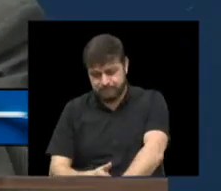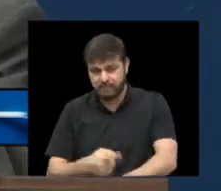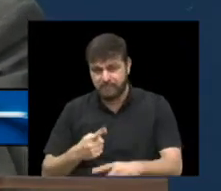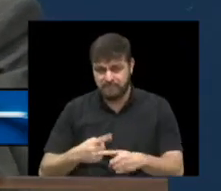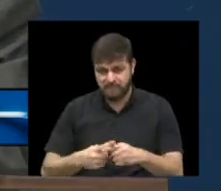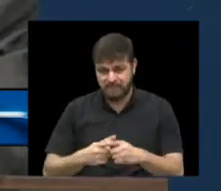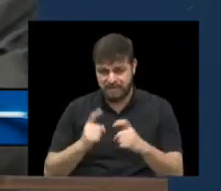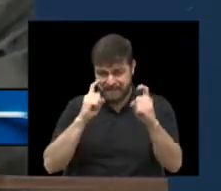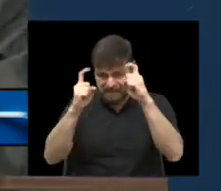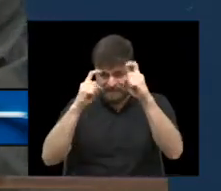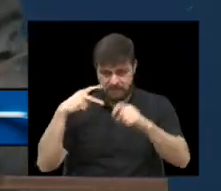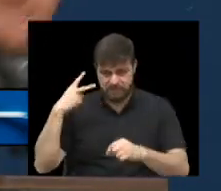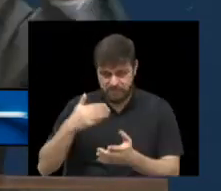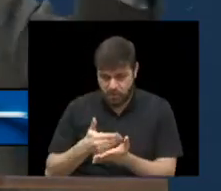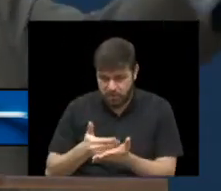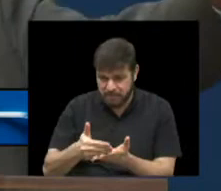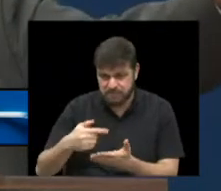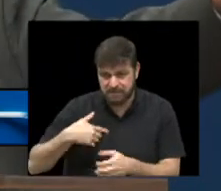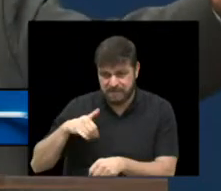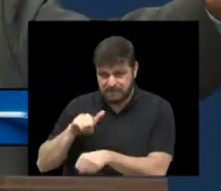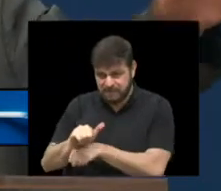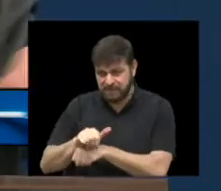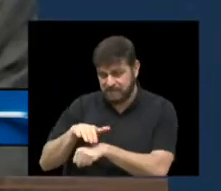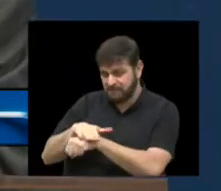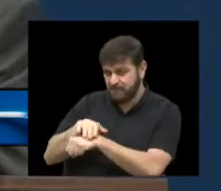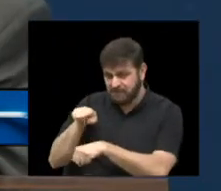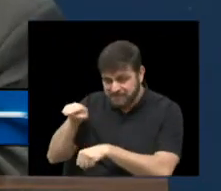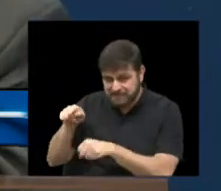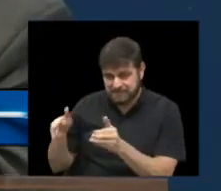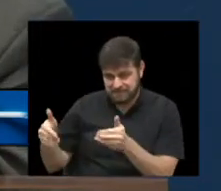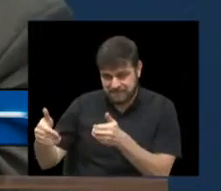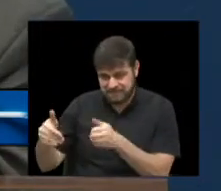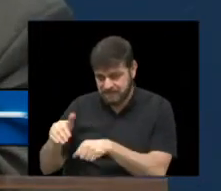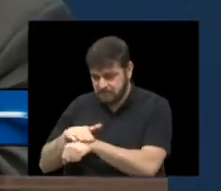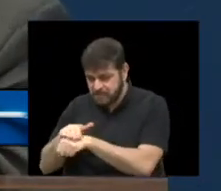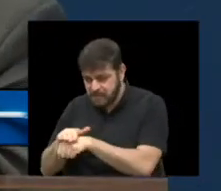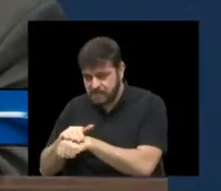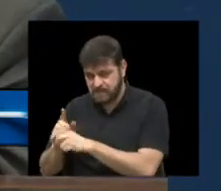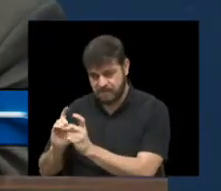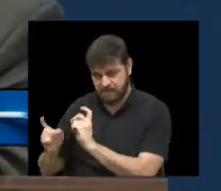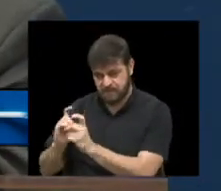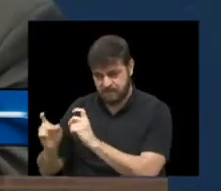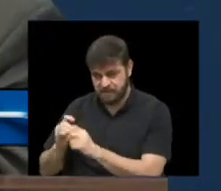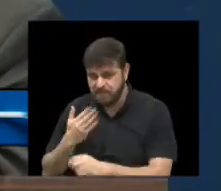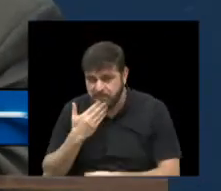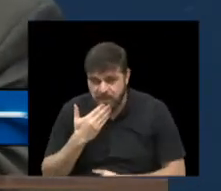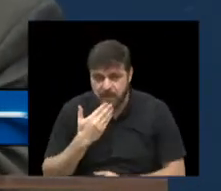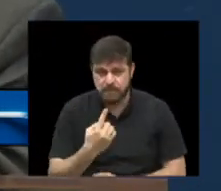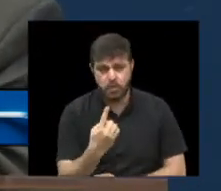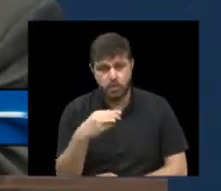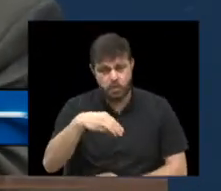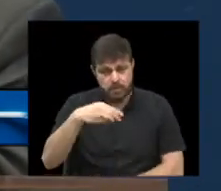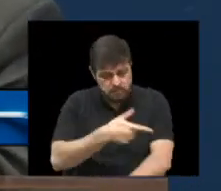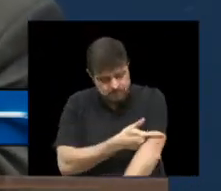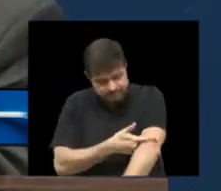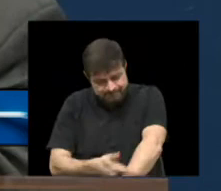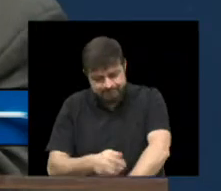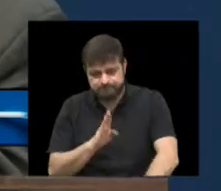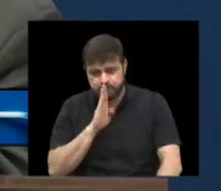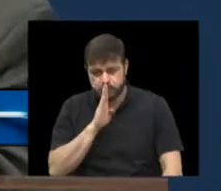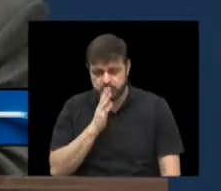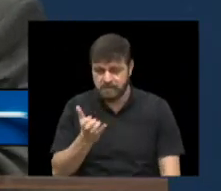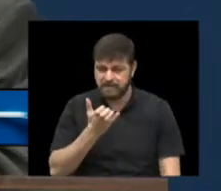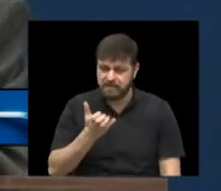da sessão, por estar atendendo o pessoal da Unipas no plenarinho. Então, eu pedi, senhor presidente Rafa Zimbotti atendeu. Mas quero deixar aqui